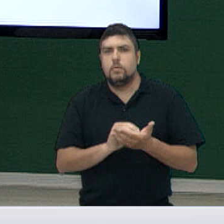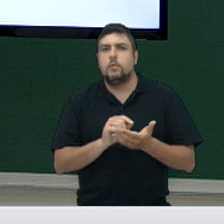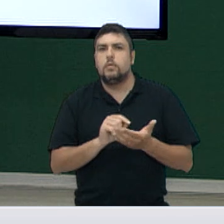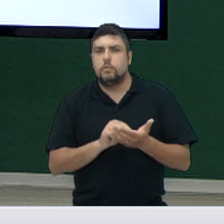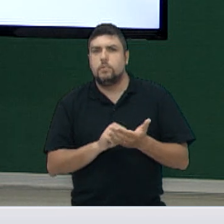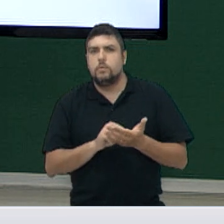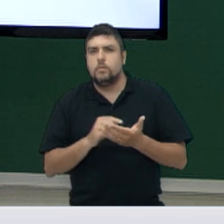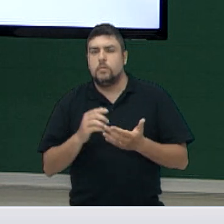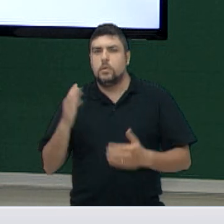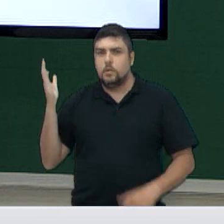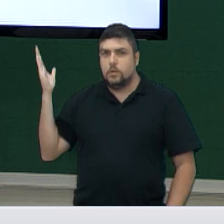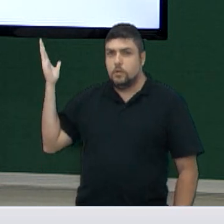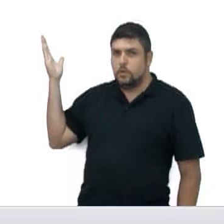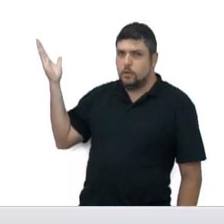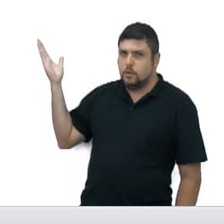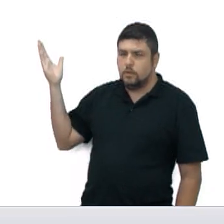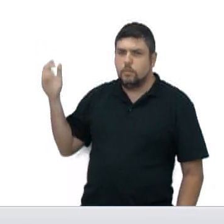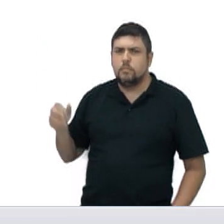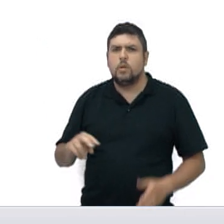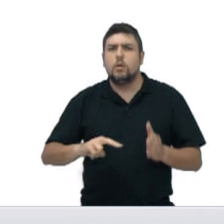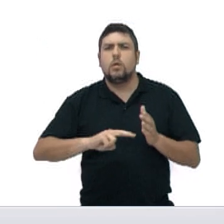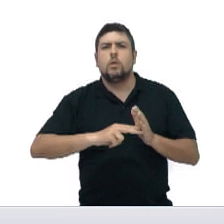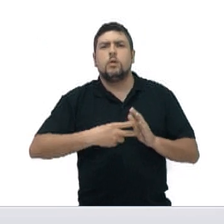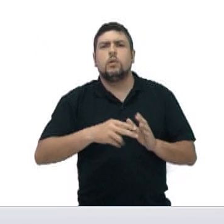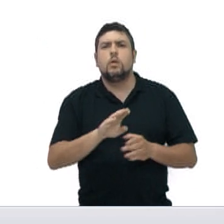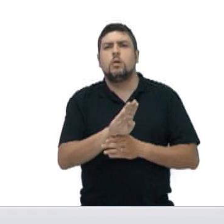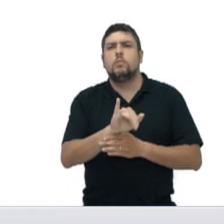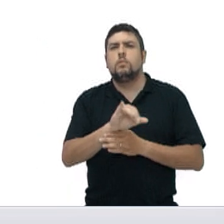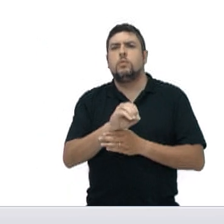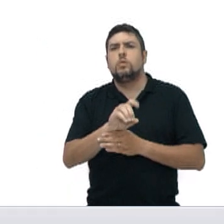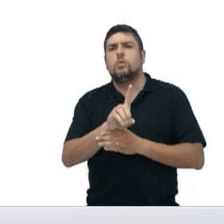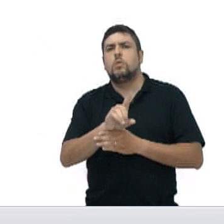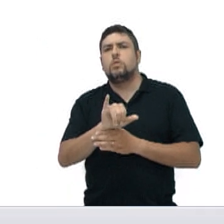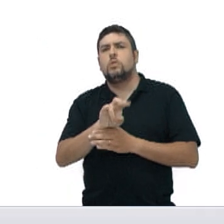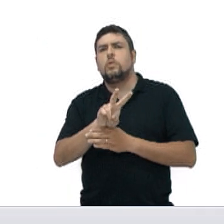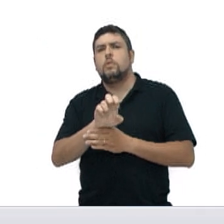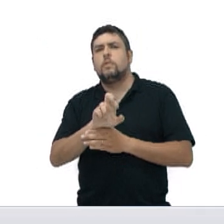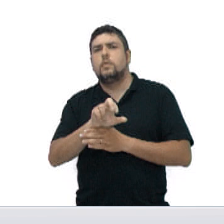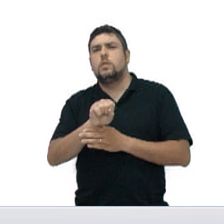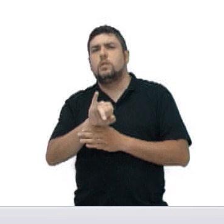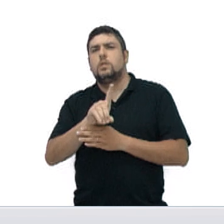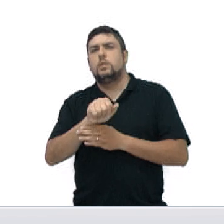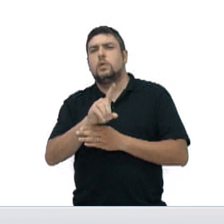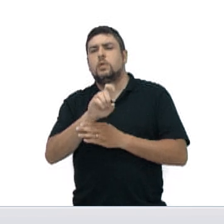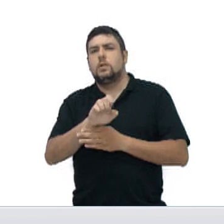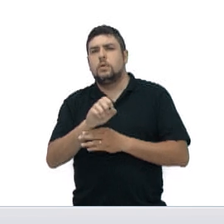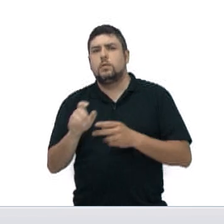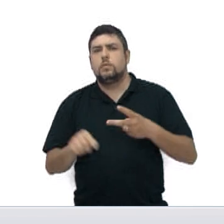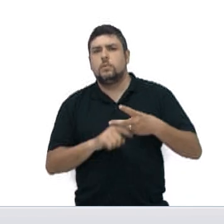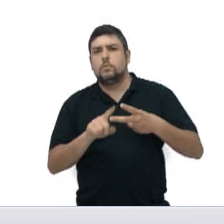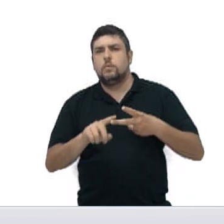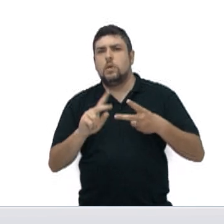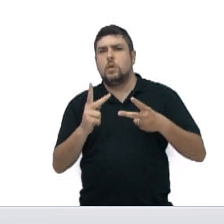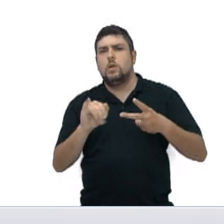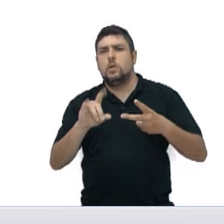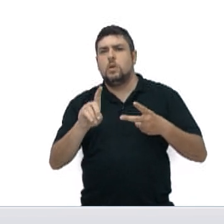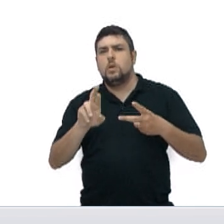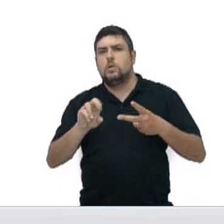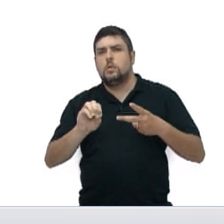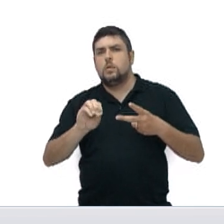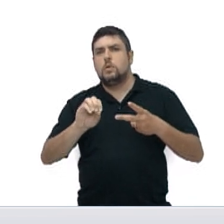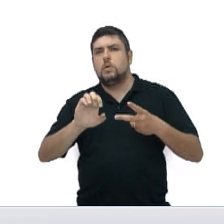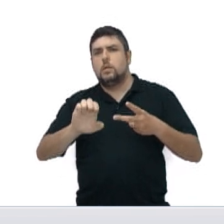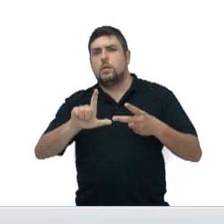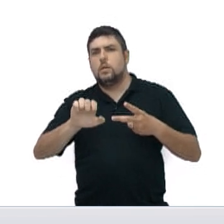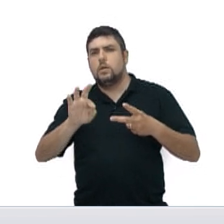essa tela aqui. O que significa biodiversidade? O que significa hidrelétrica? O que